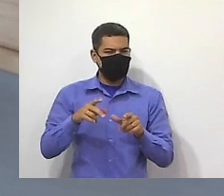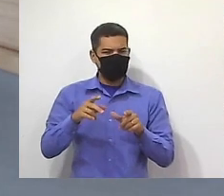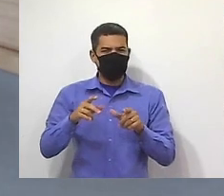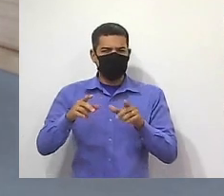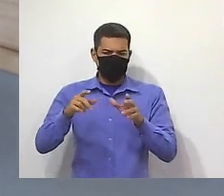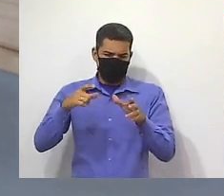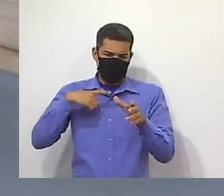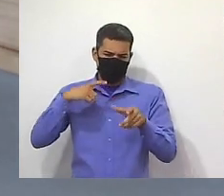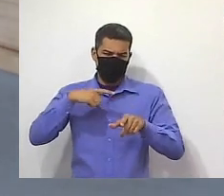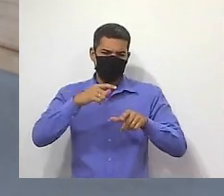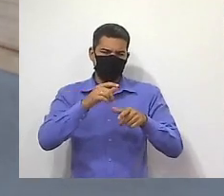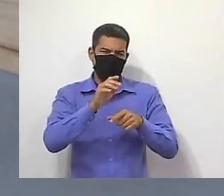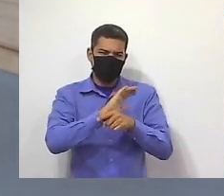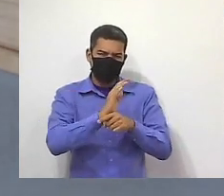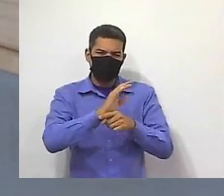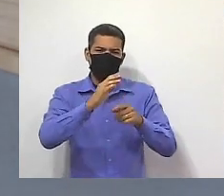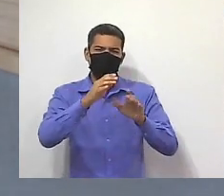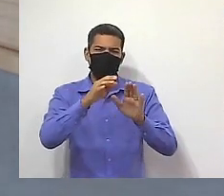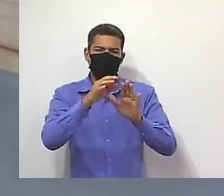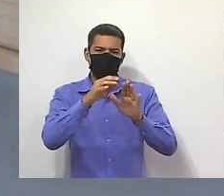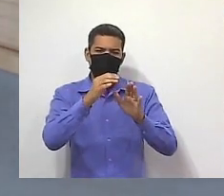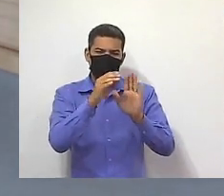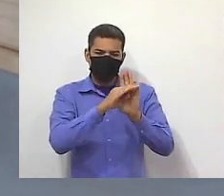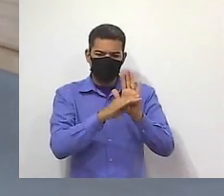contato aí a partir lá do Instagram, no